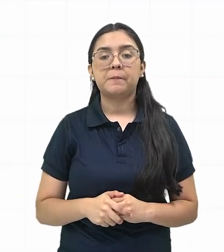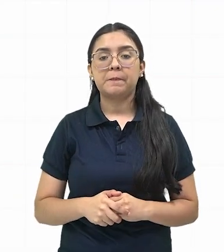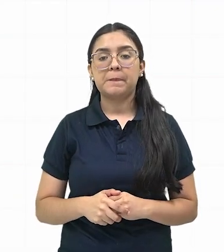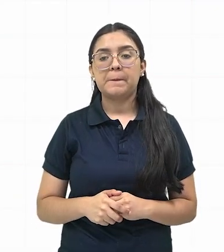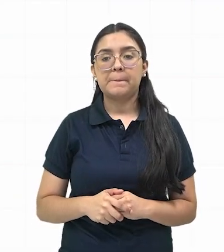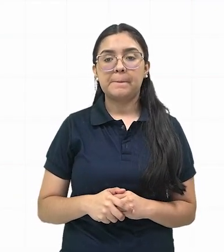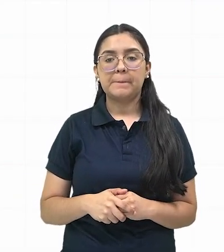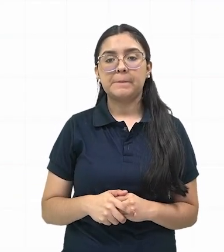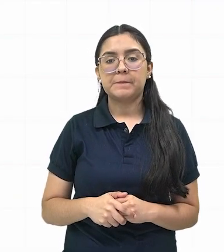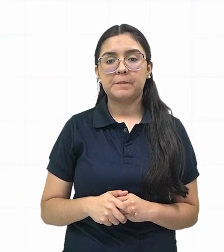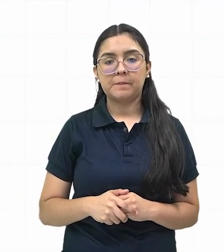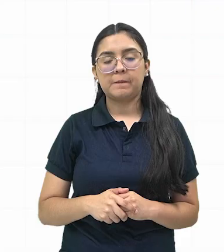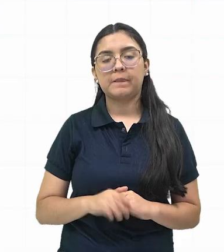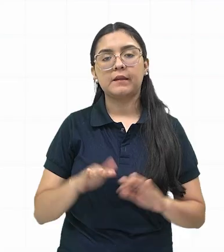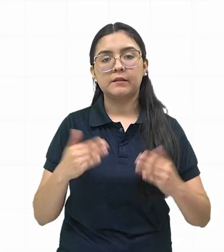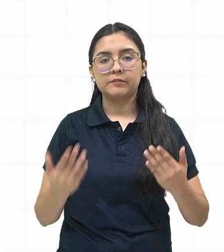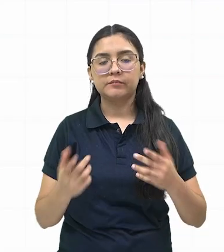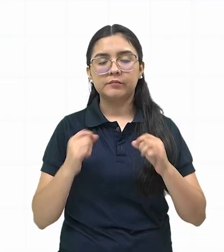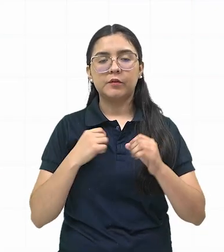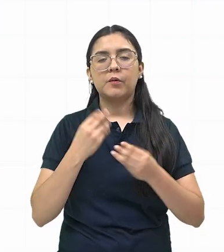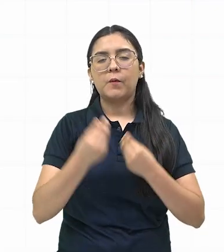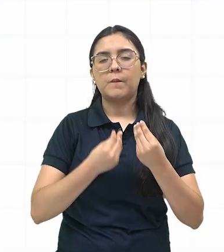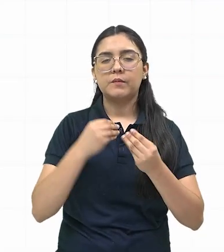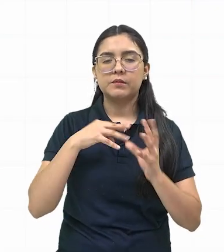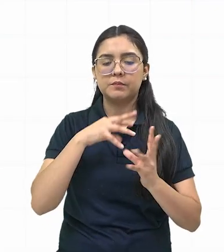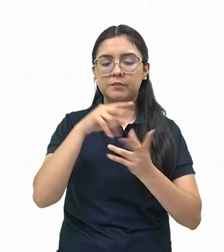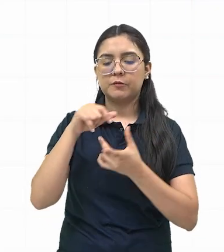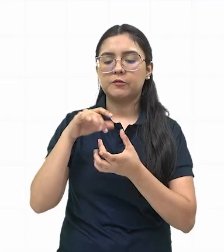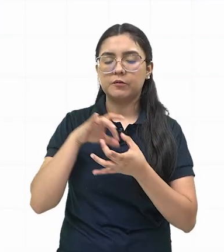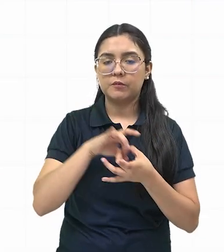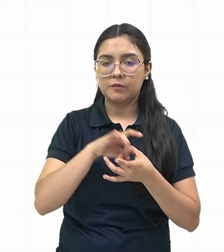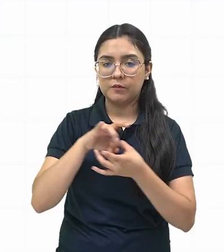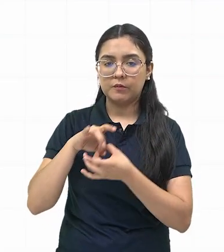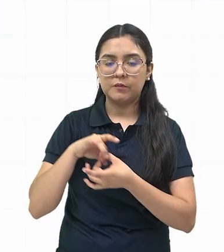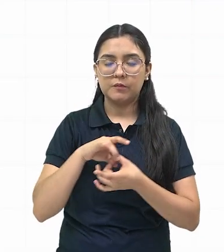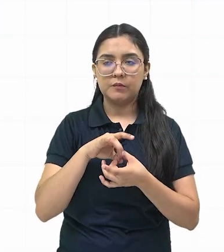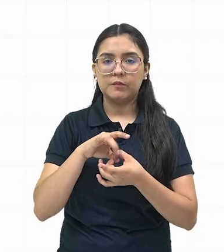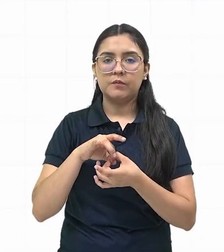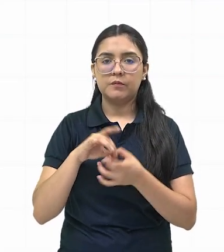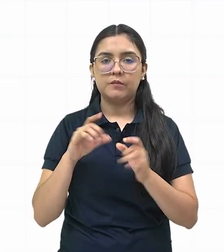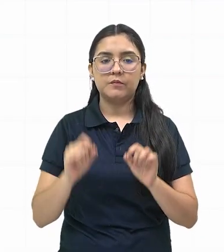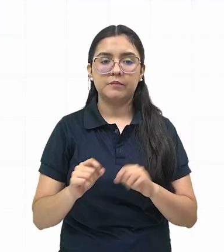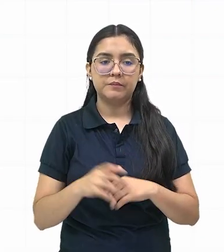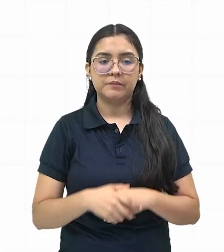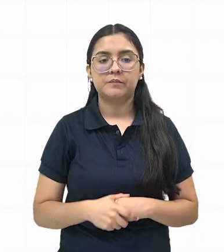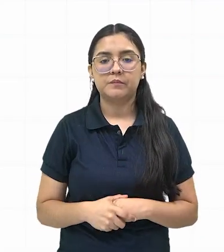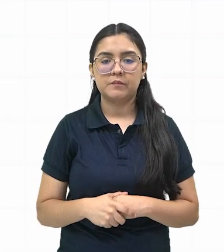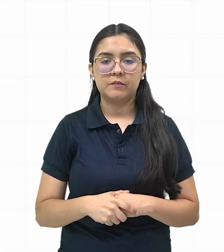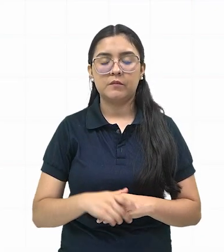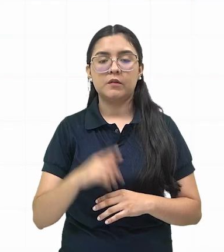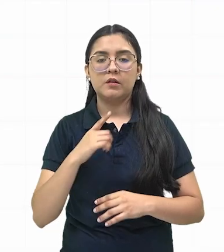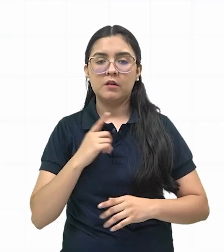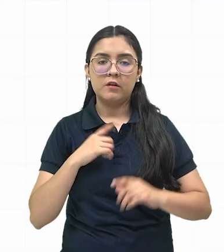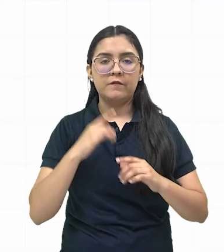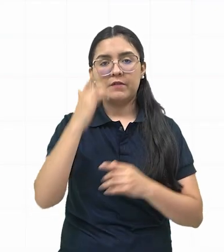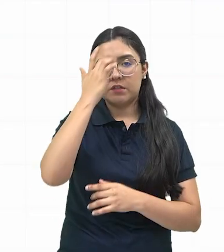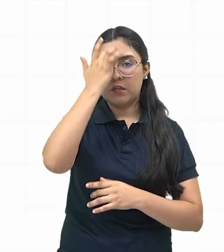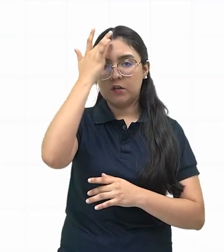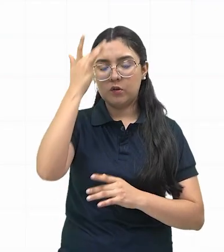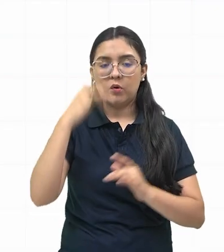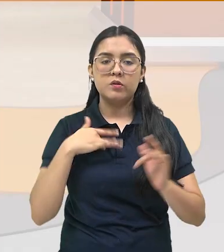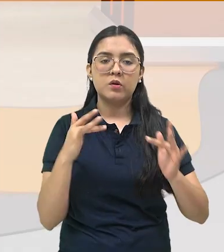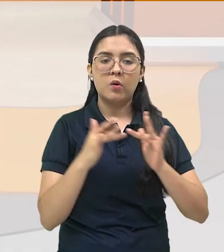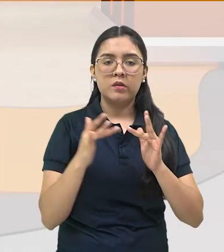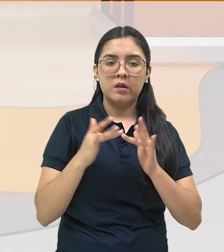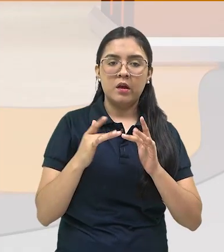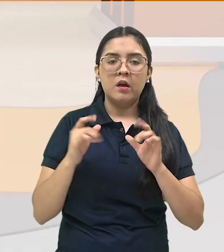Voltando a essa questão de como esse mundo globalizado, ele intensificou a ligação entre lugares, entre as pessoas, eu